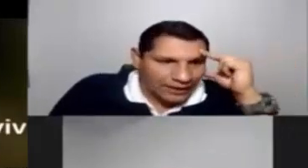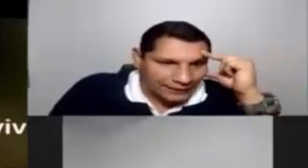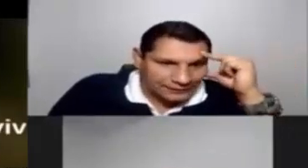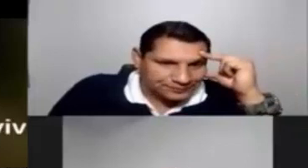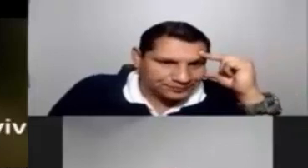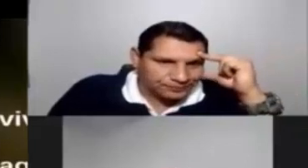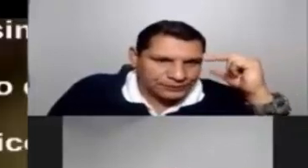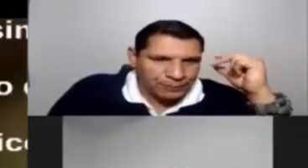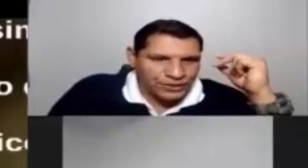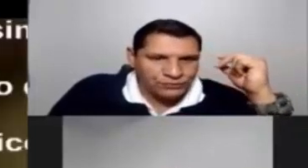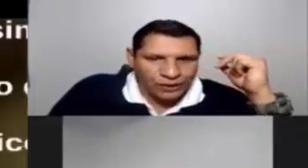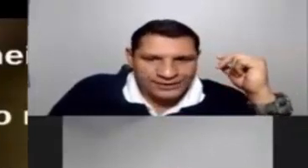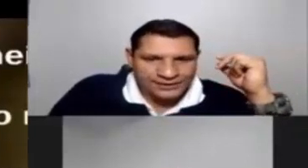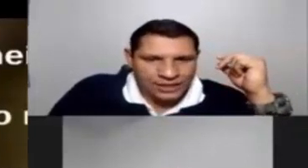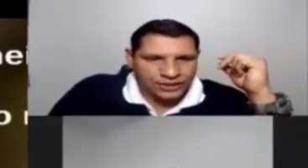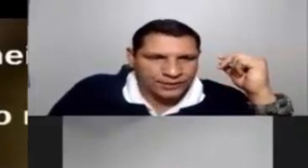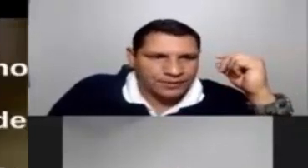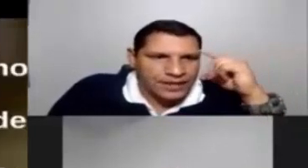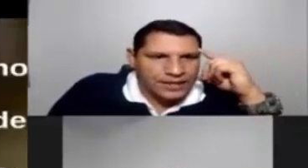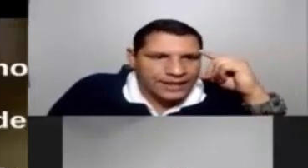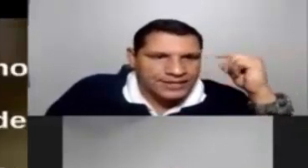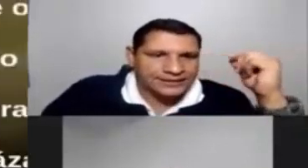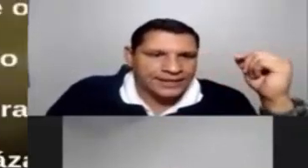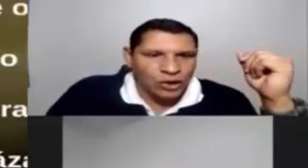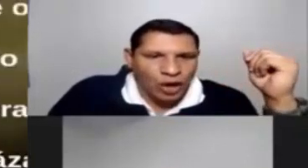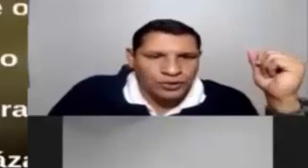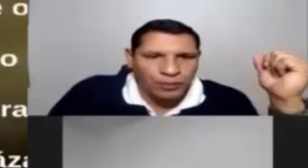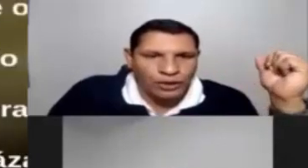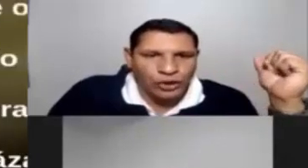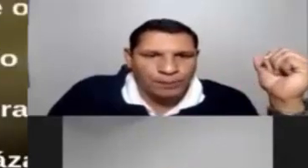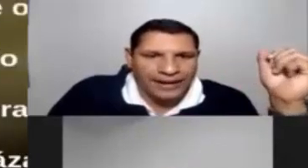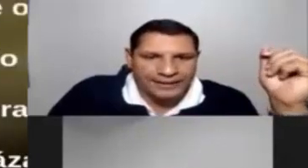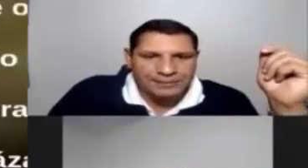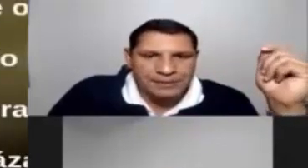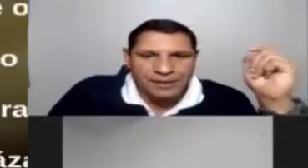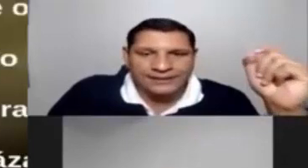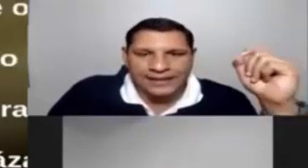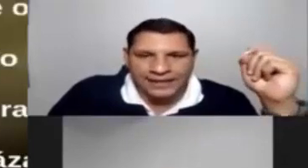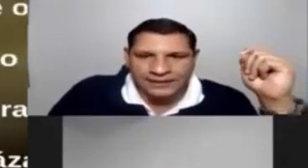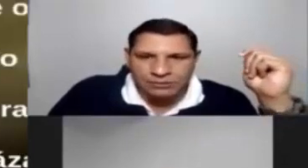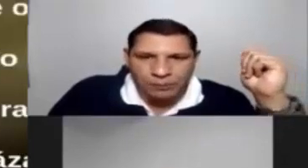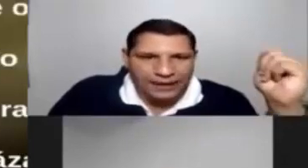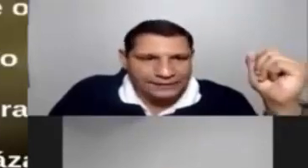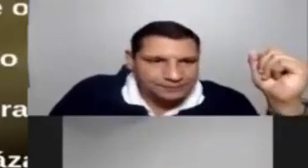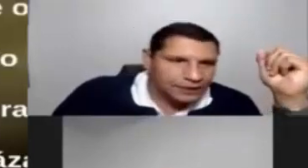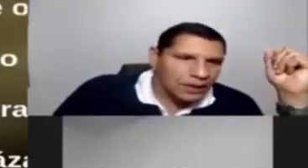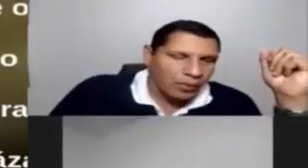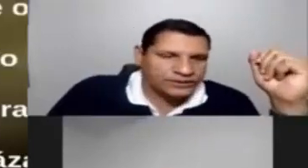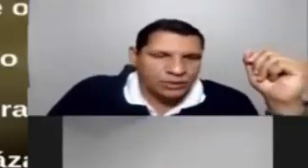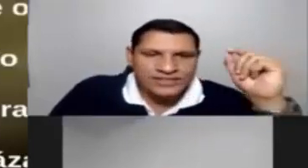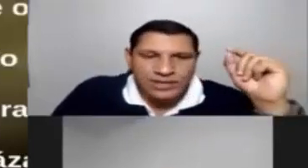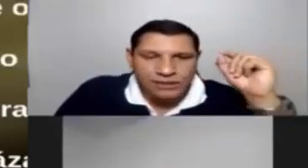Vamos lá. Depois a gente volta nesse texto aí. E disse ele, Rogo-te, pois, ó pai, que me mandes à casa de meu pai,